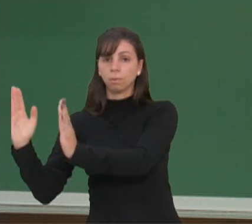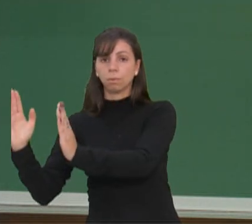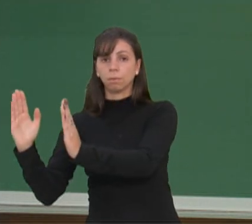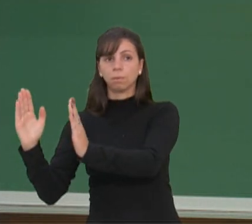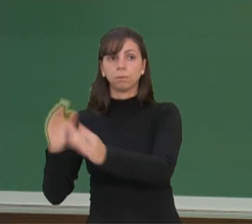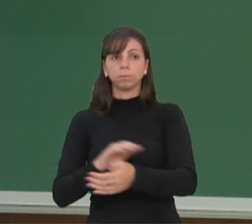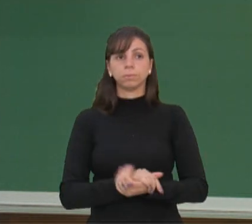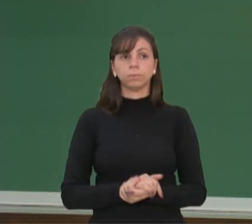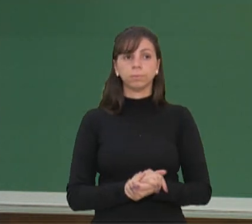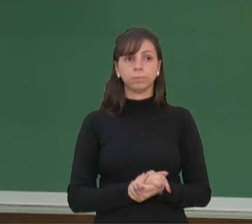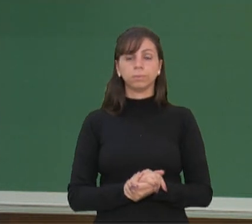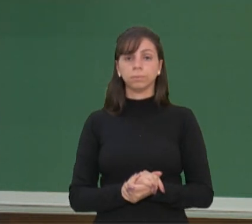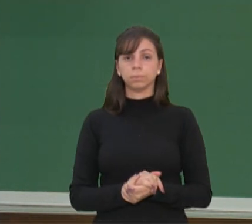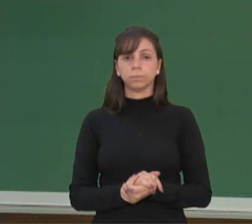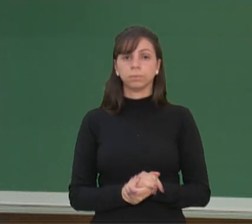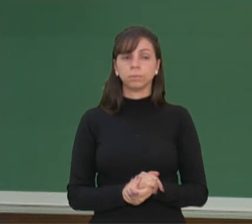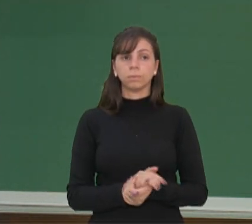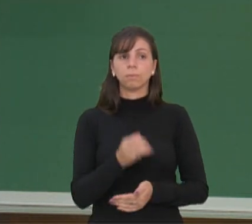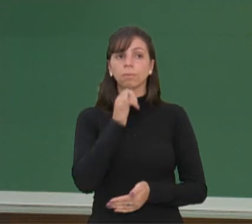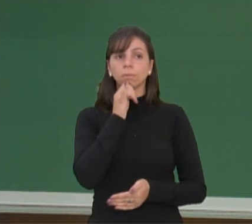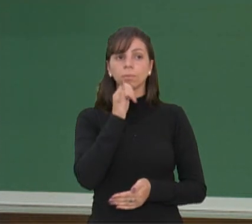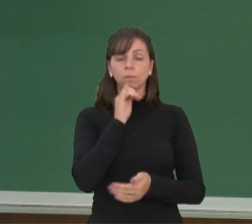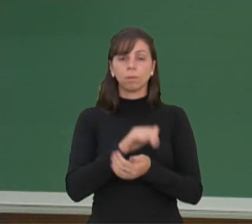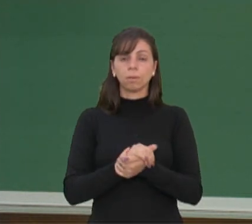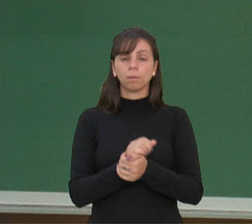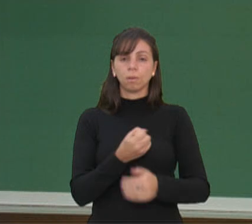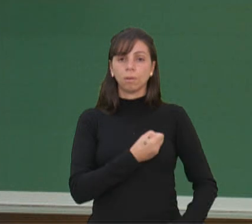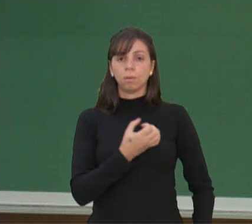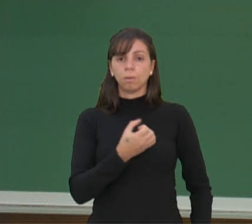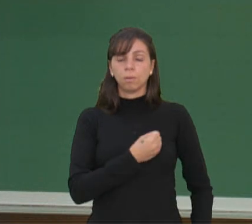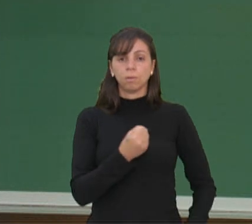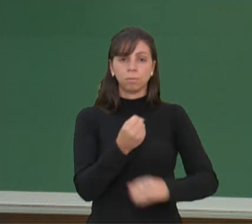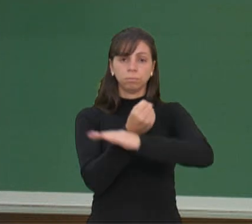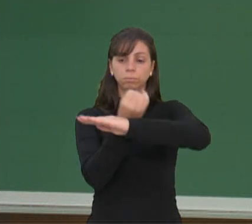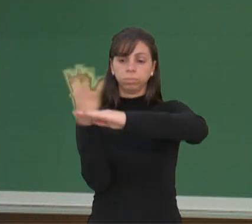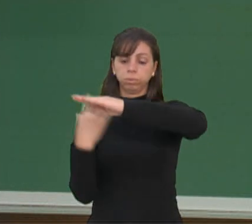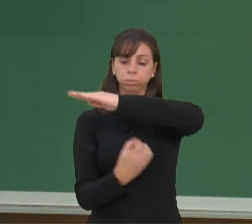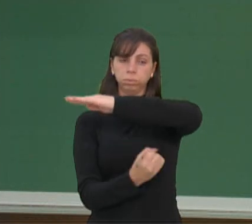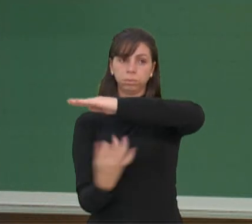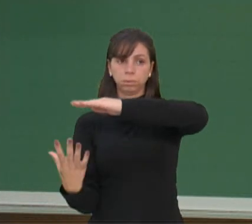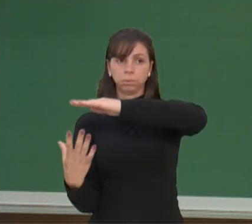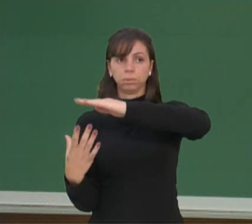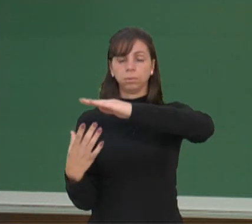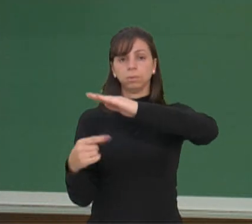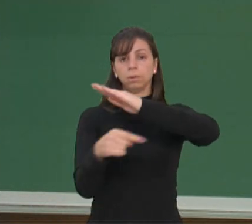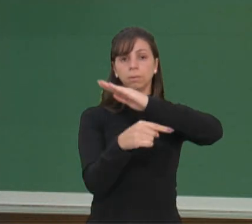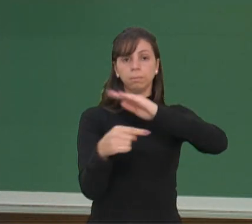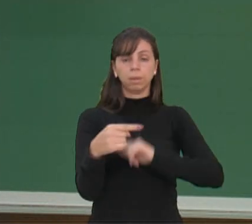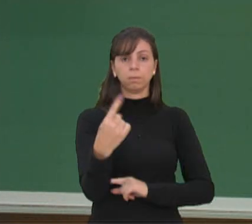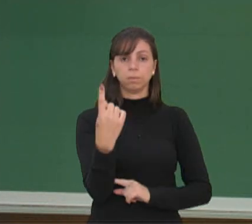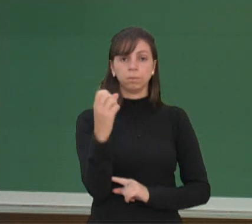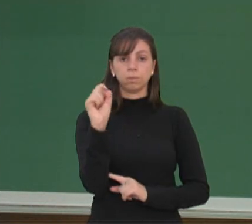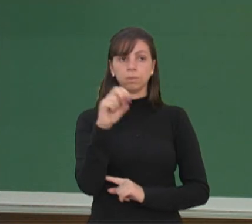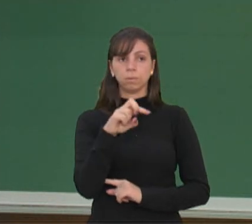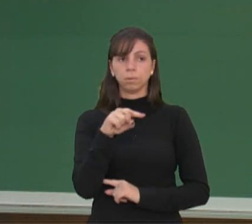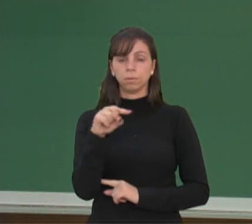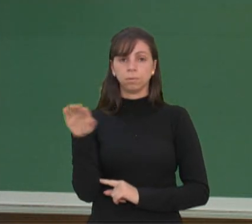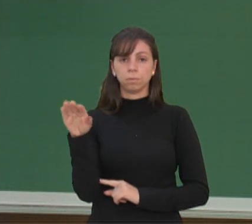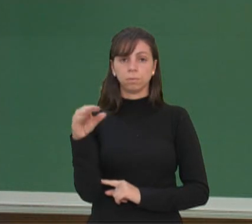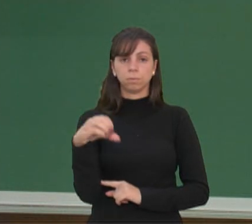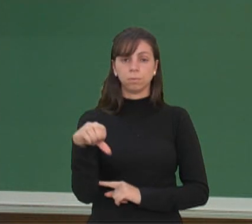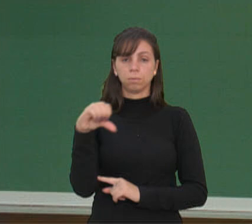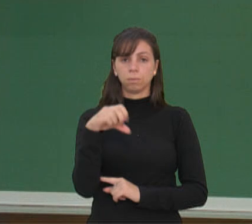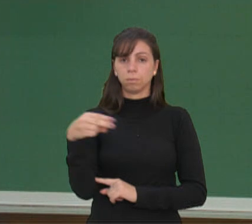aqui os números inteiros e aqui tem um exemplo de um número inteiro escrito como uma fração. Menos 18 nonos é igual a menos